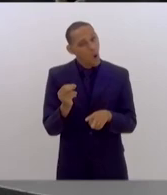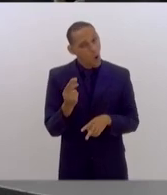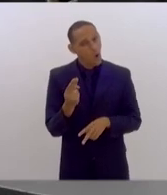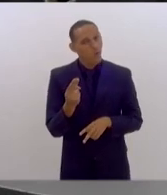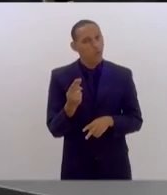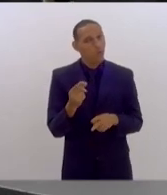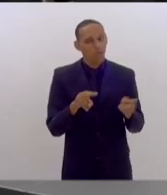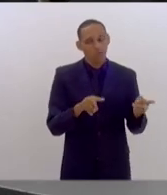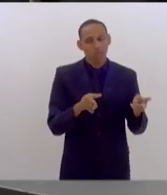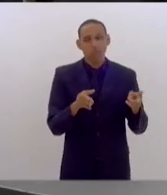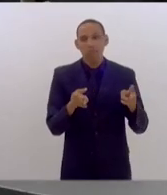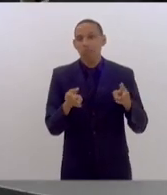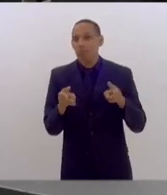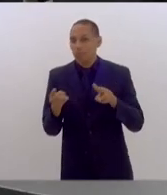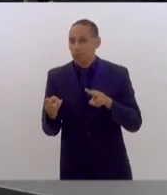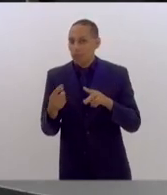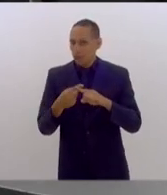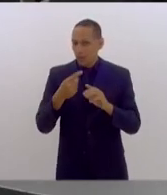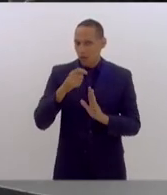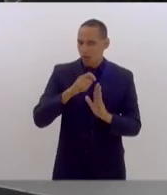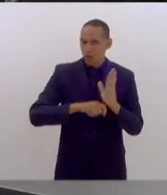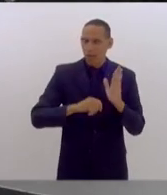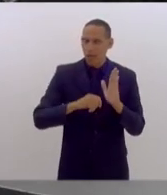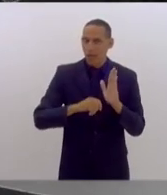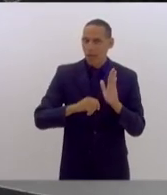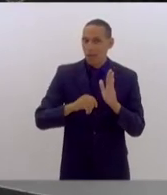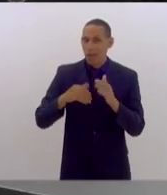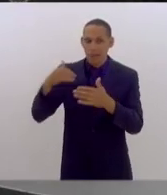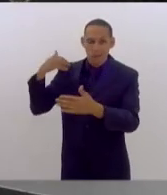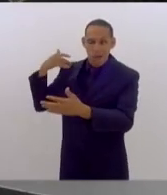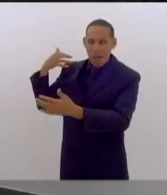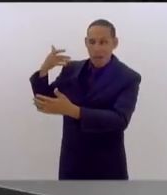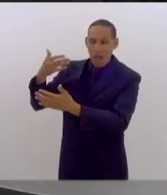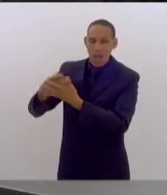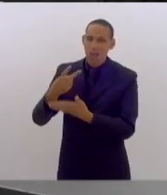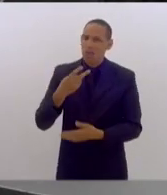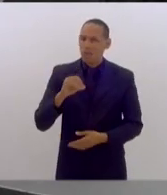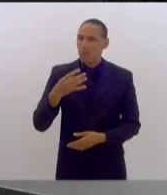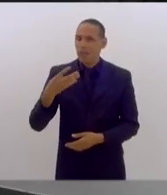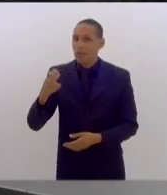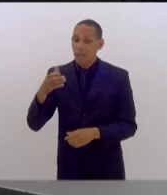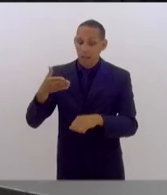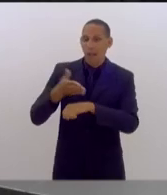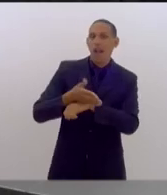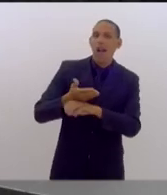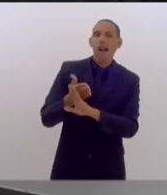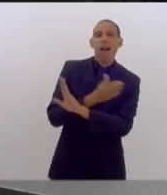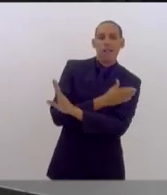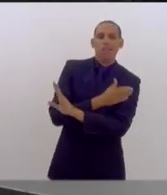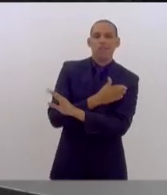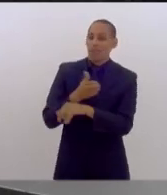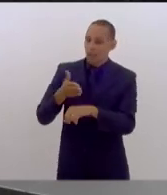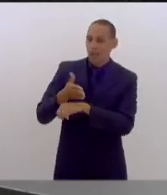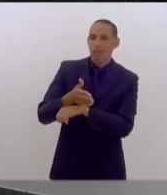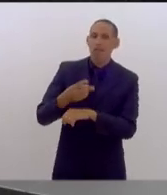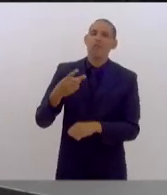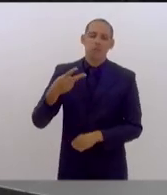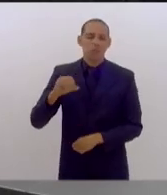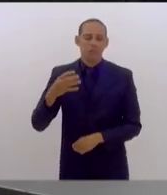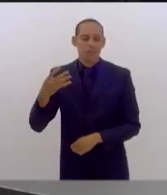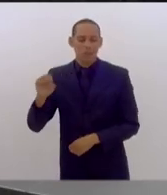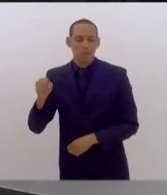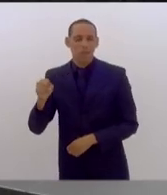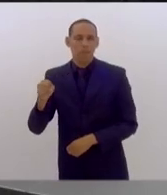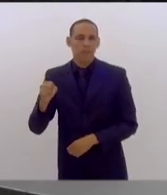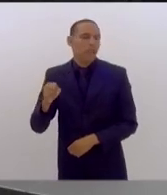para o contrato de concessão tá tendo 2045 fez a intervenção foi tá intervenção de 48